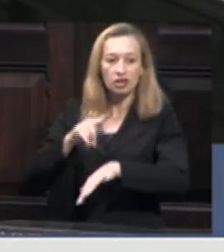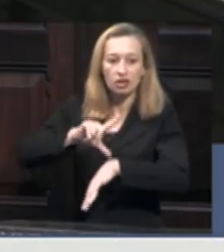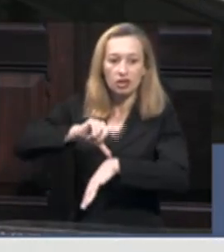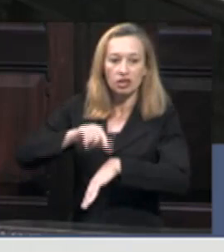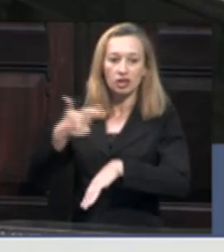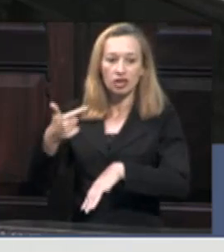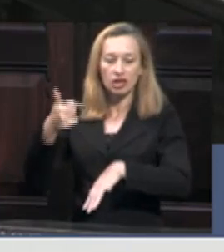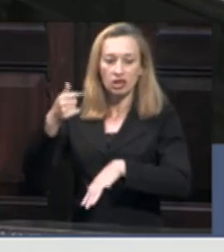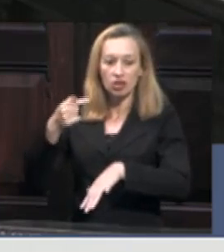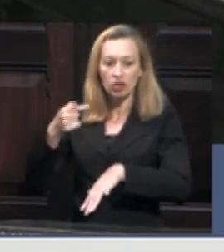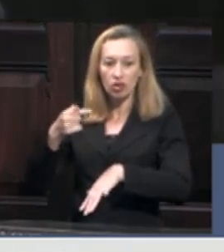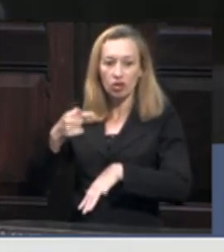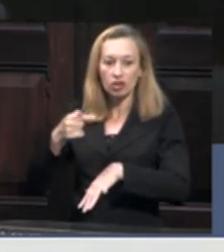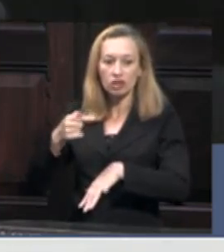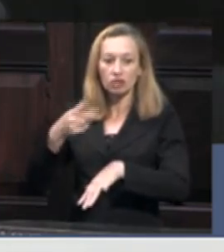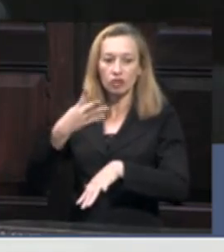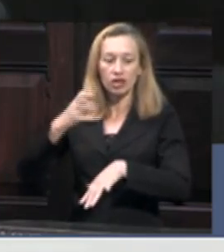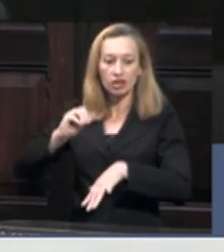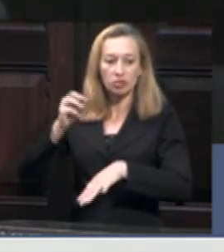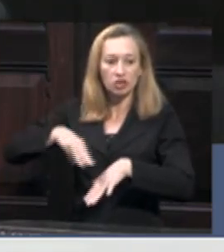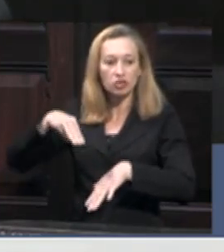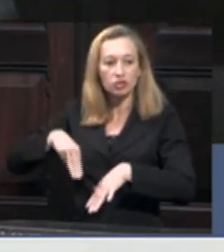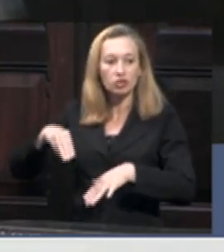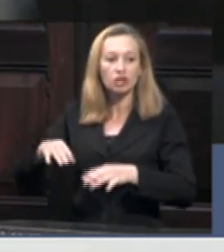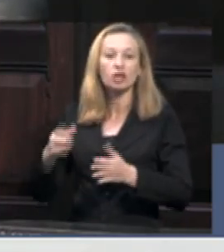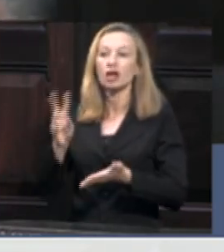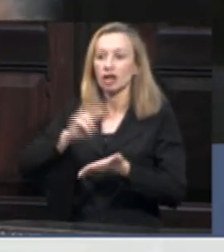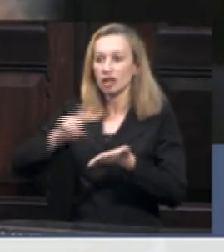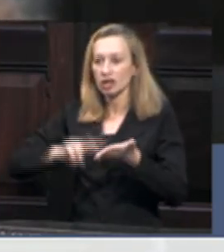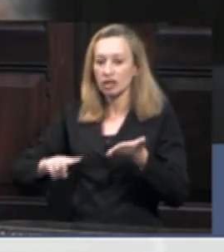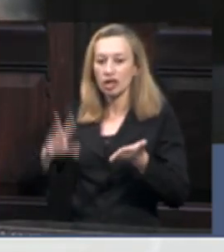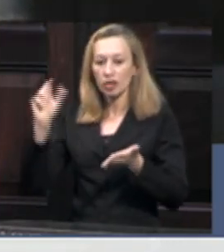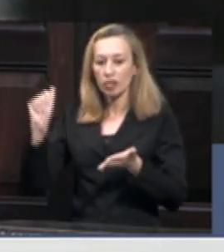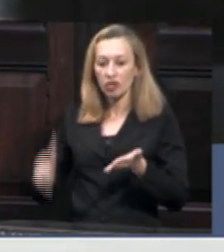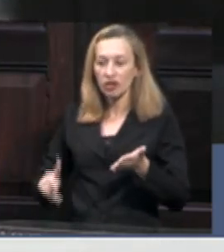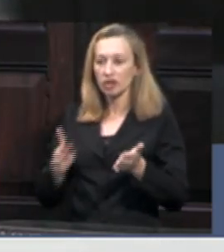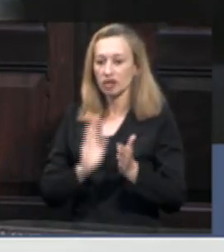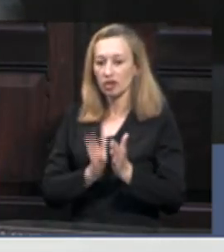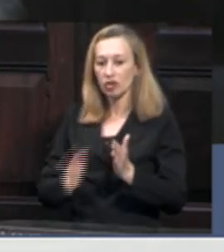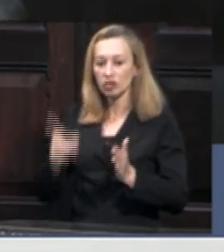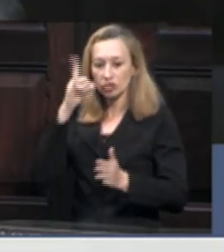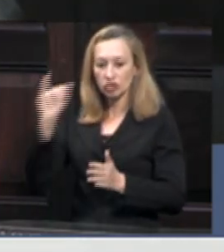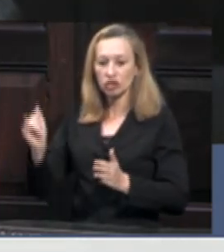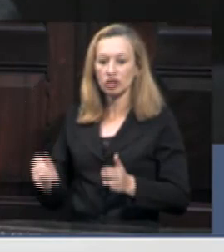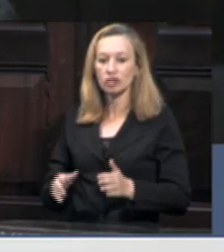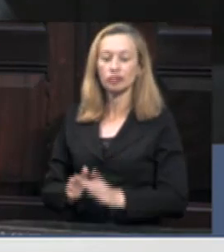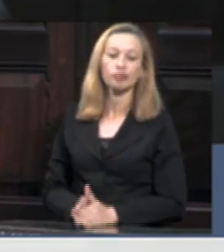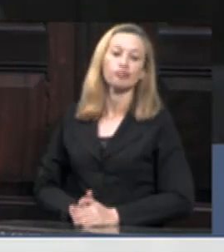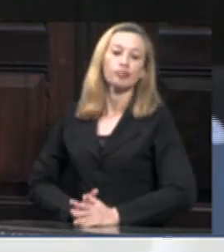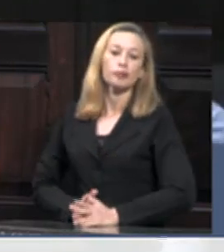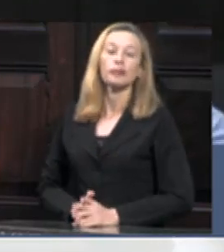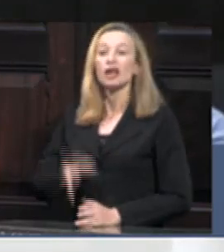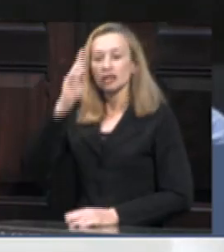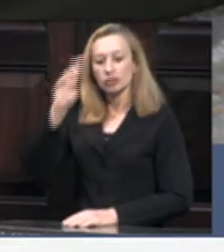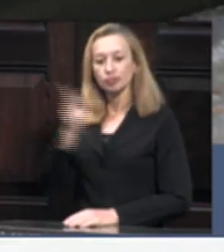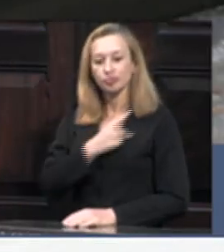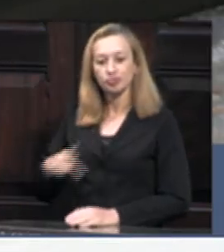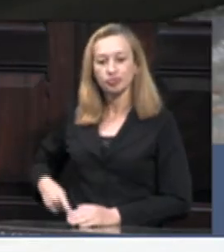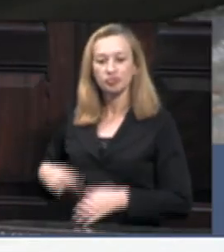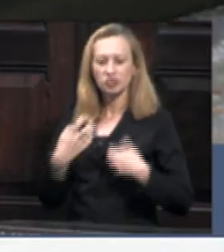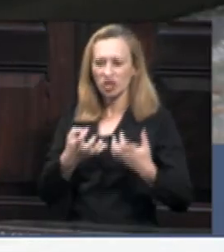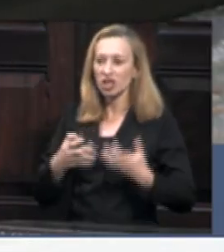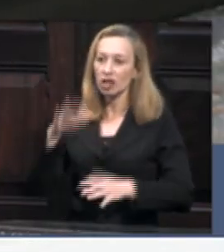e 40 minutos. Lida e aprovada a ata, passa-se a ordem do dia. Questão de ordem, senhor presidente. Questão de ordem, deputado Valdec Carneiro. Senhor presidente, eu